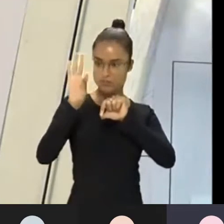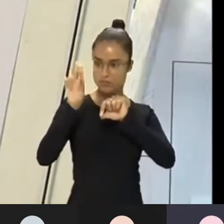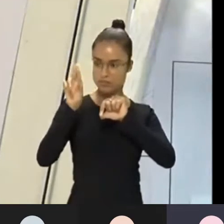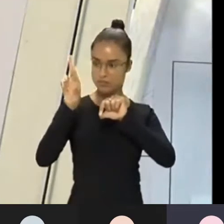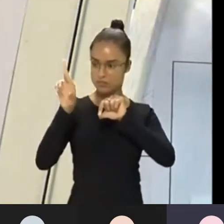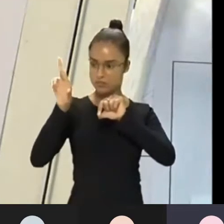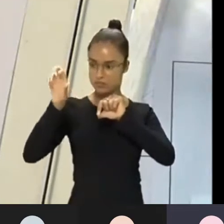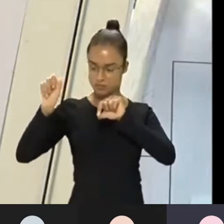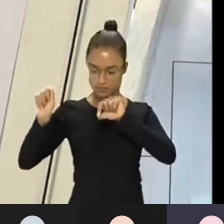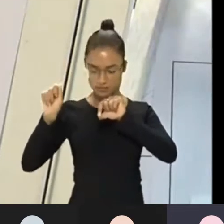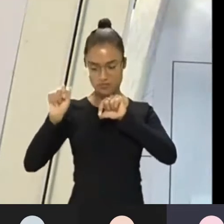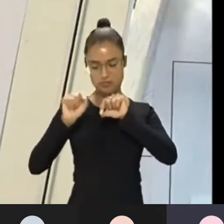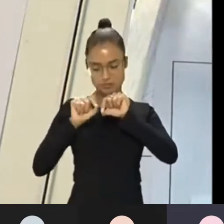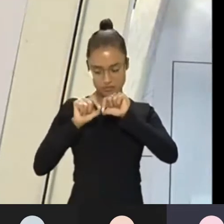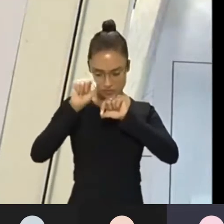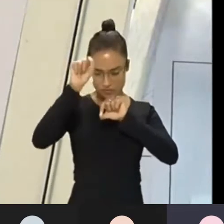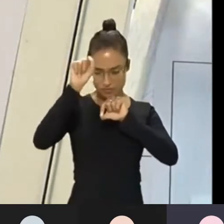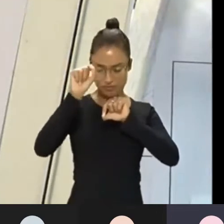Então, eu marco 1,5.